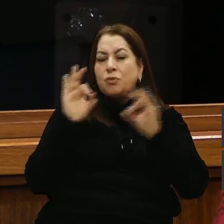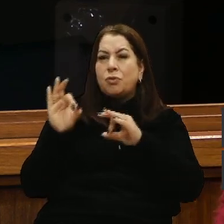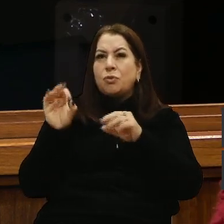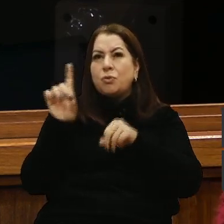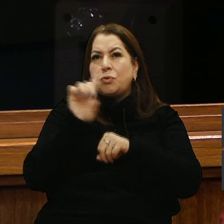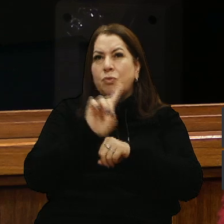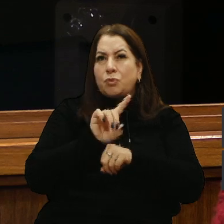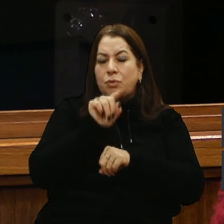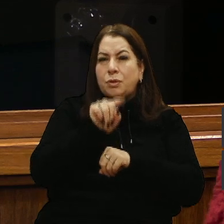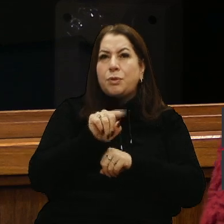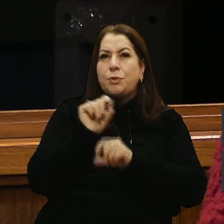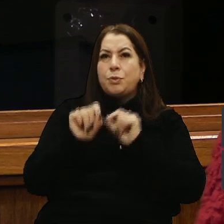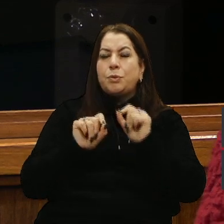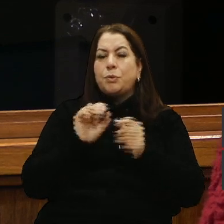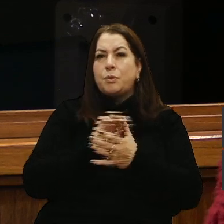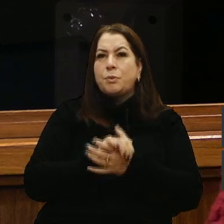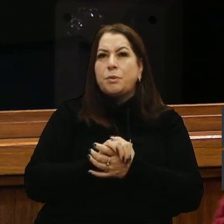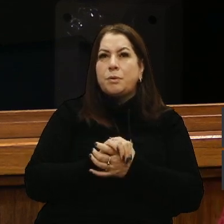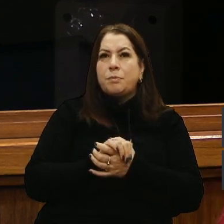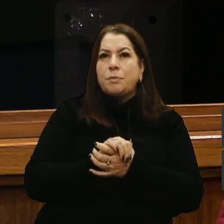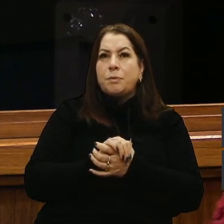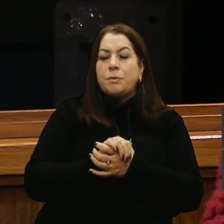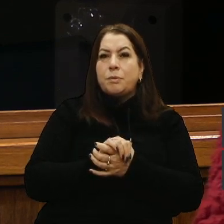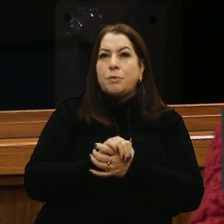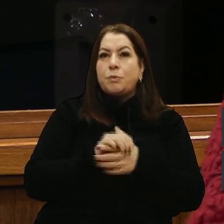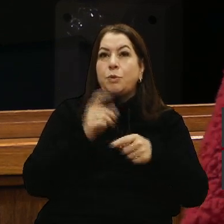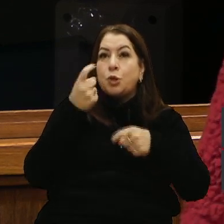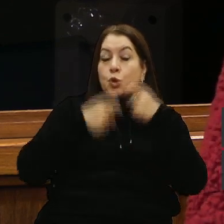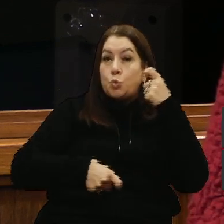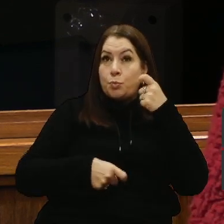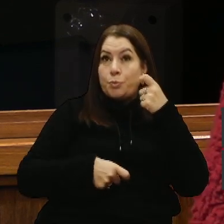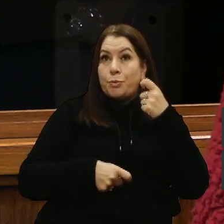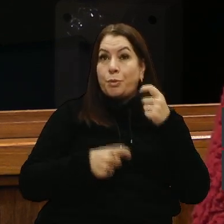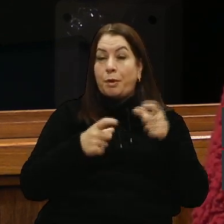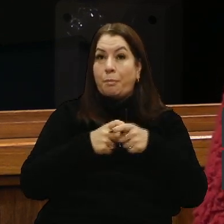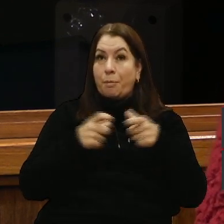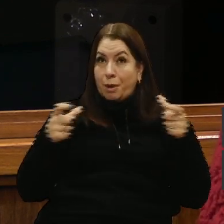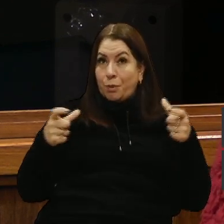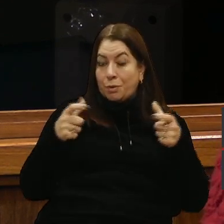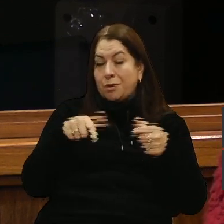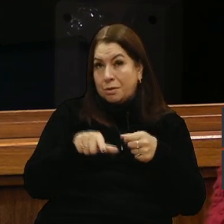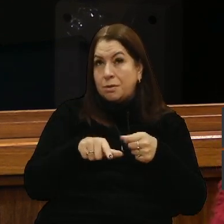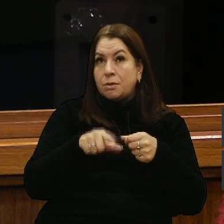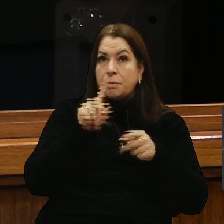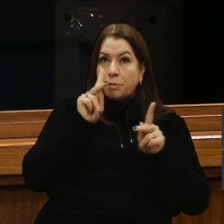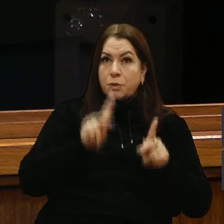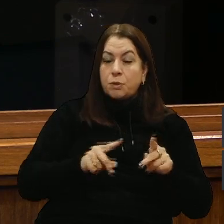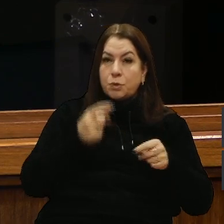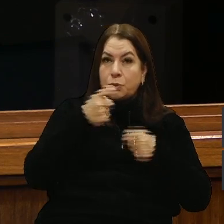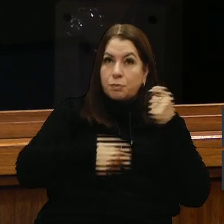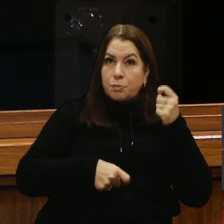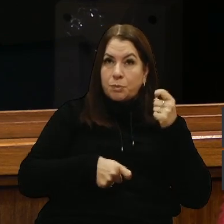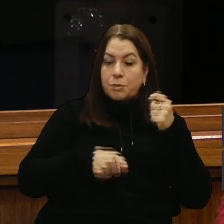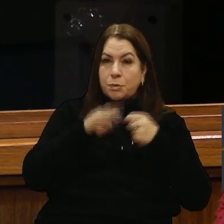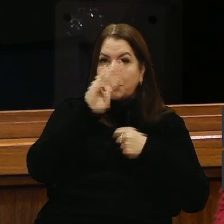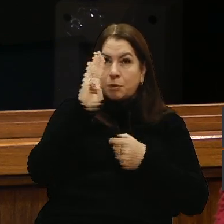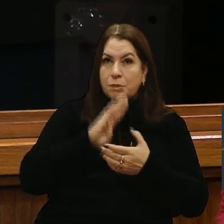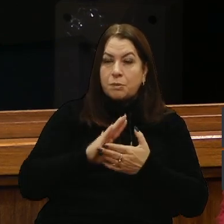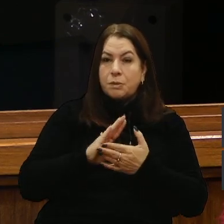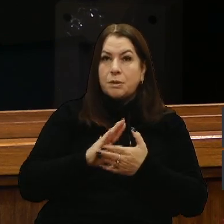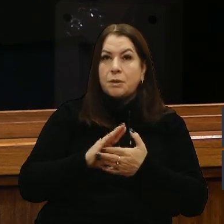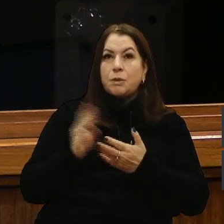uma matéria sobre a questão do estupro, que a maioria das pessoas estupradas no Brasil